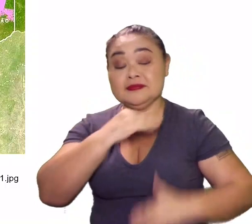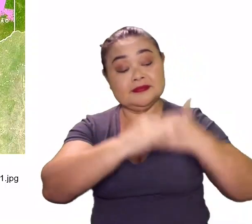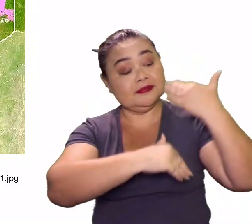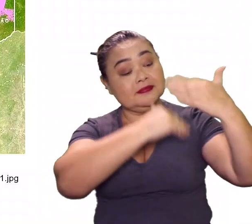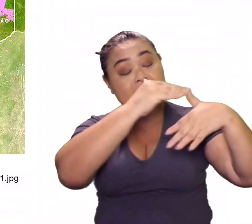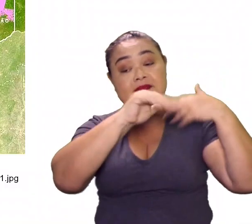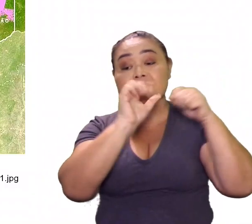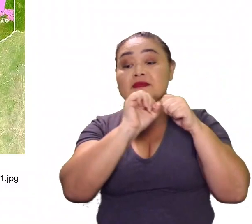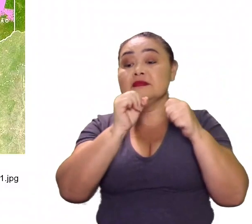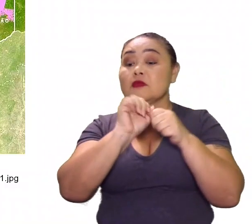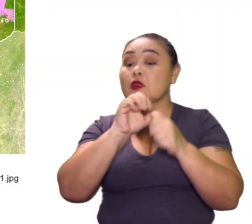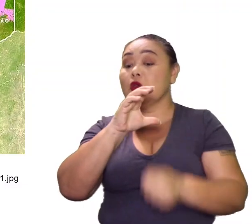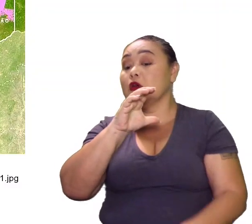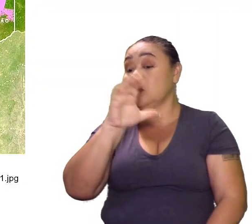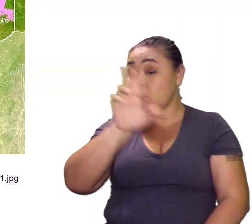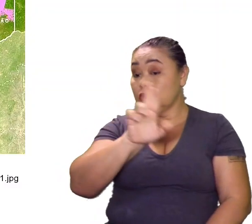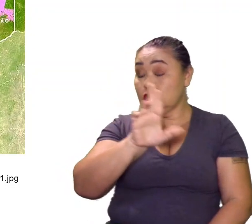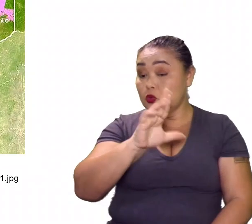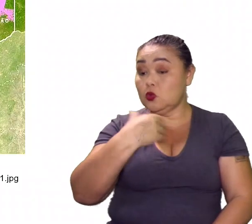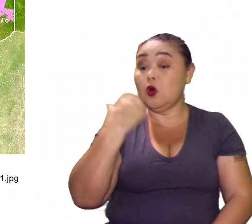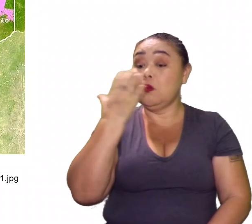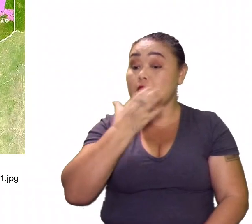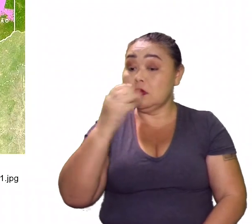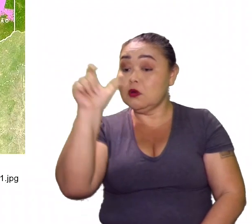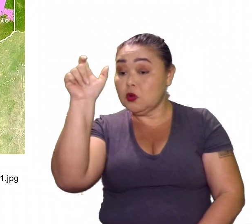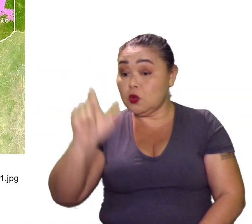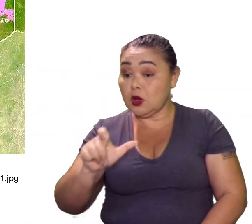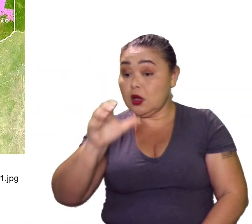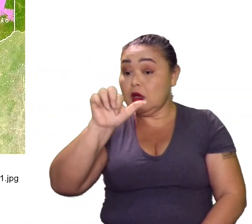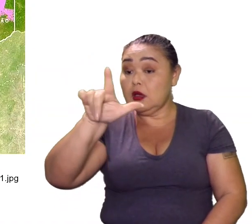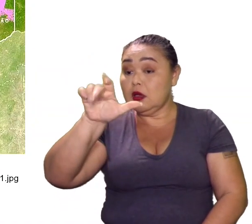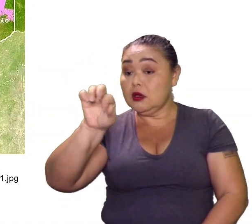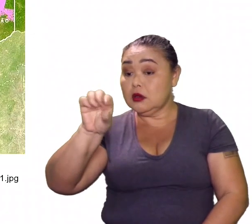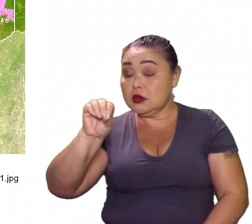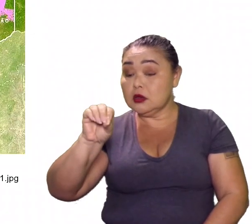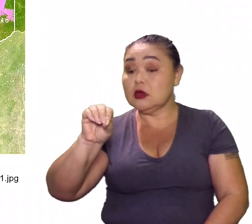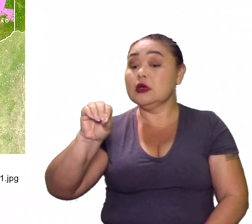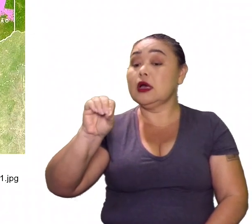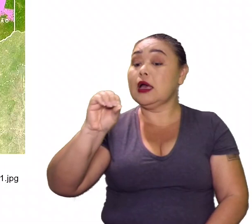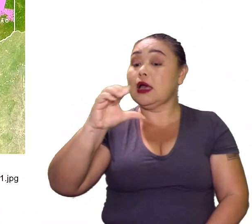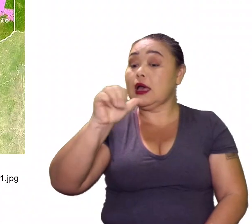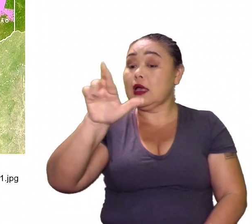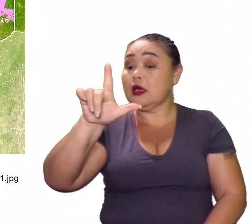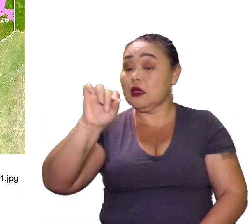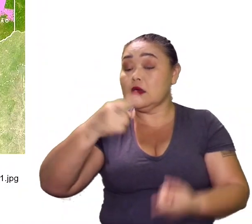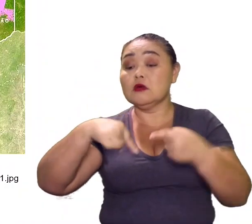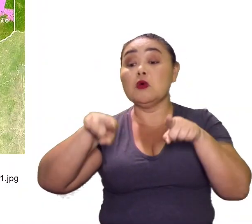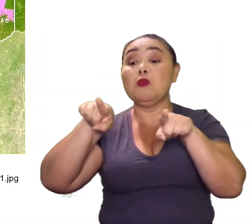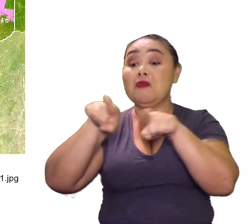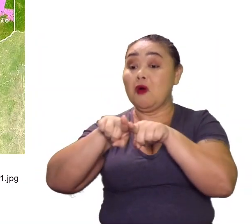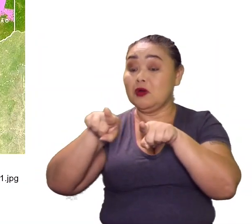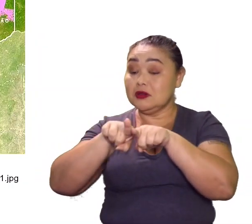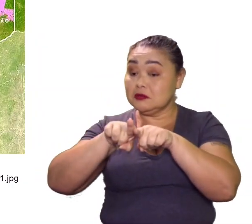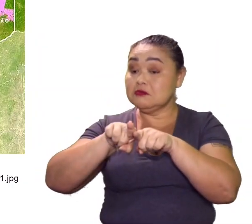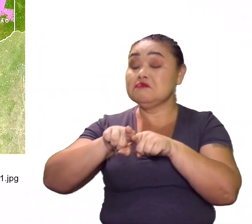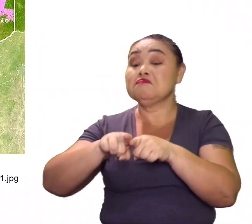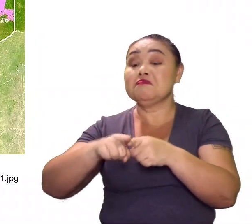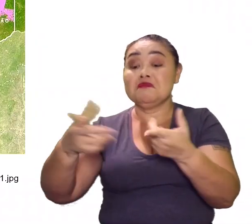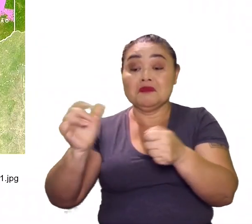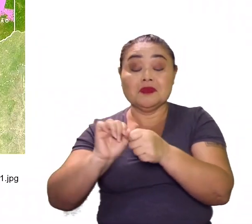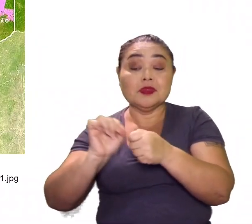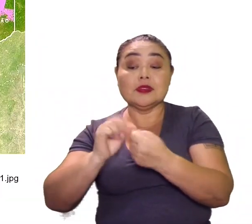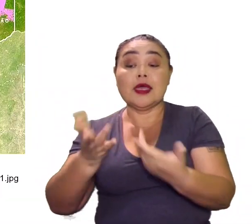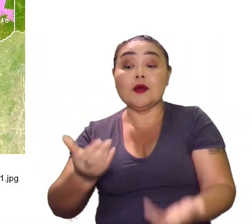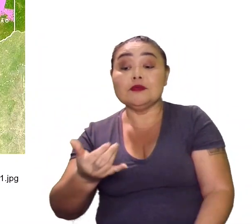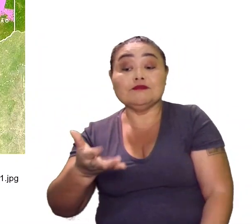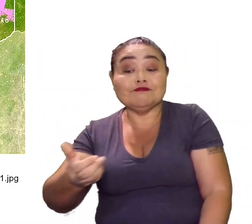Progresso, de Roberto Carlos. E a anterior chama-se Lamento de Raça, do Garantido. Olha aí. Ok? Outro mapa